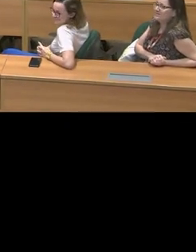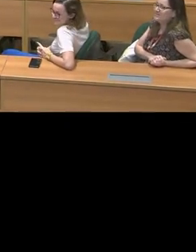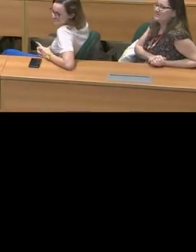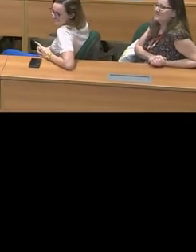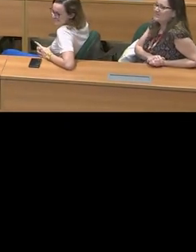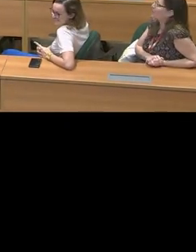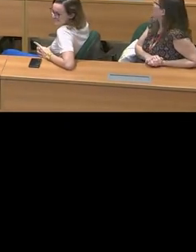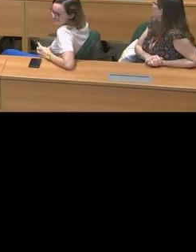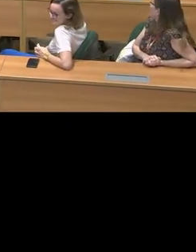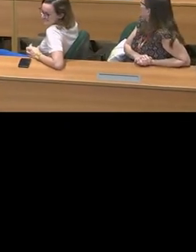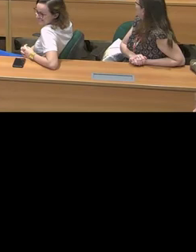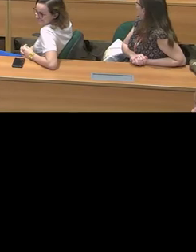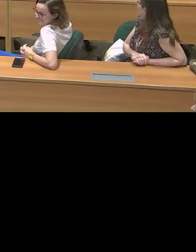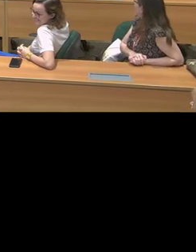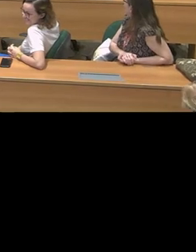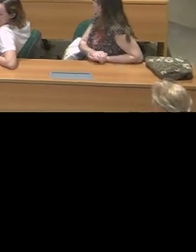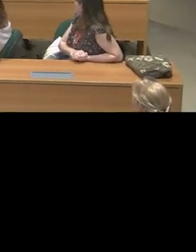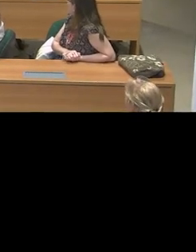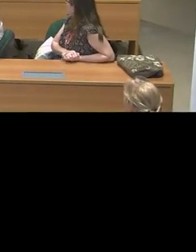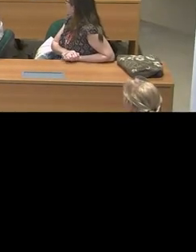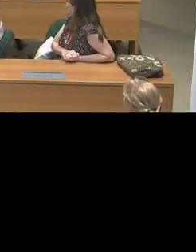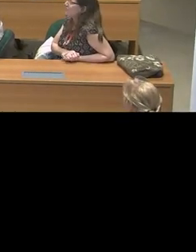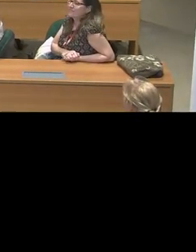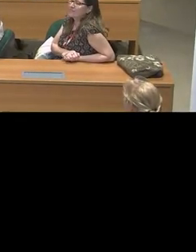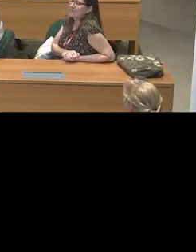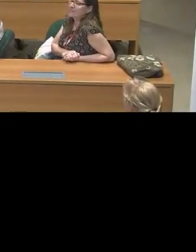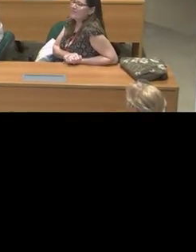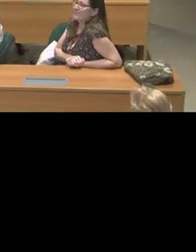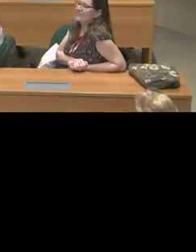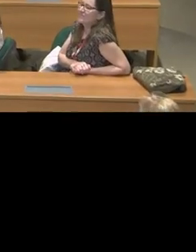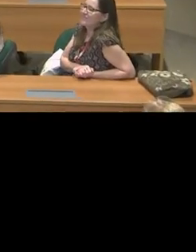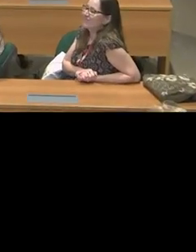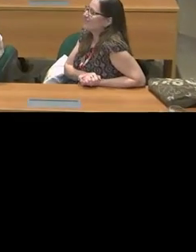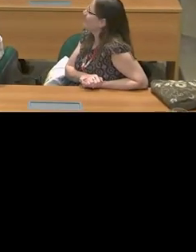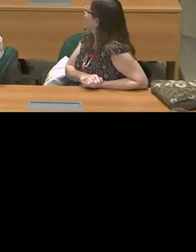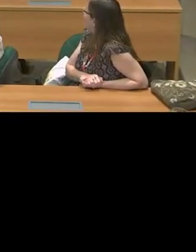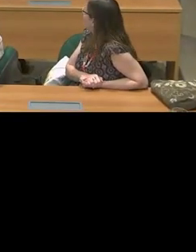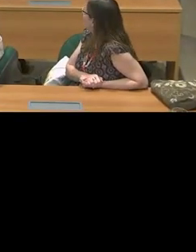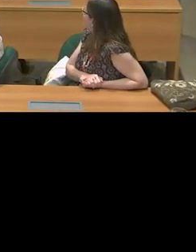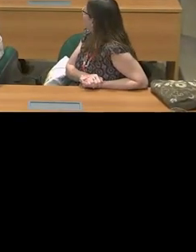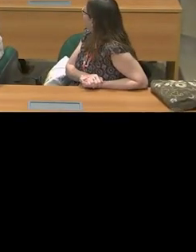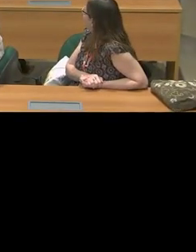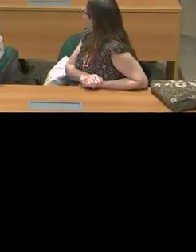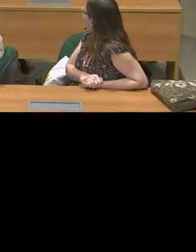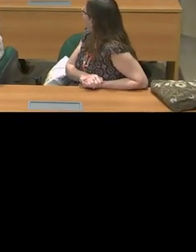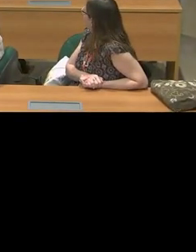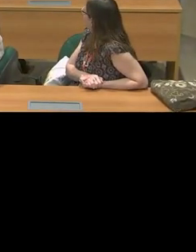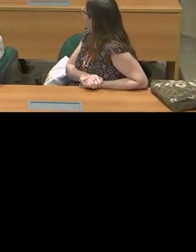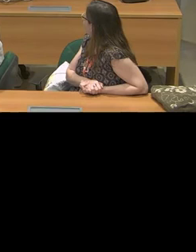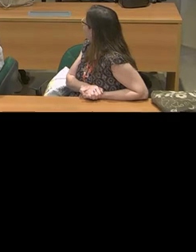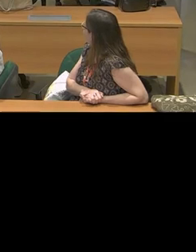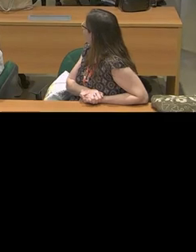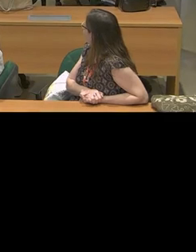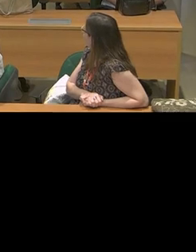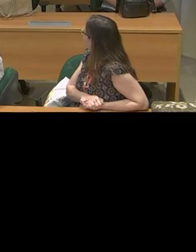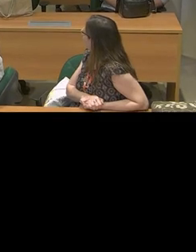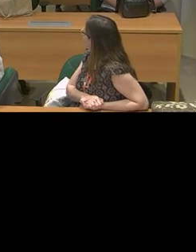Porque iniciou contigo. Então, né? Não foi com bandeira. Não, foi contigo. A ideia inicial,